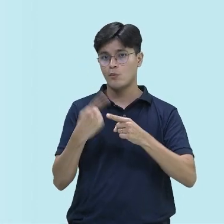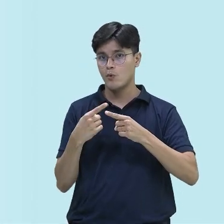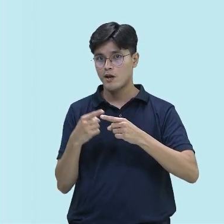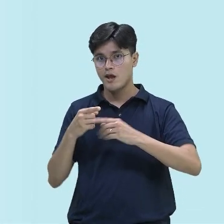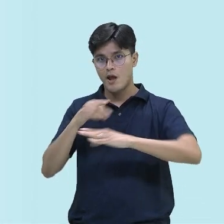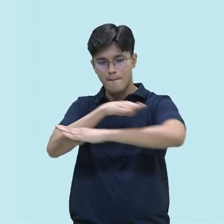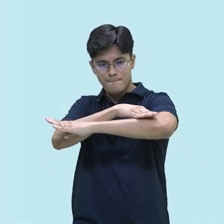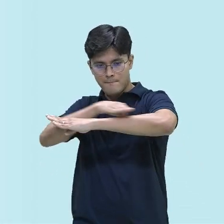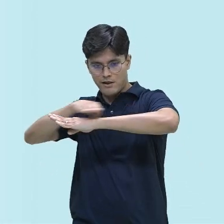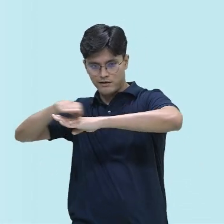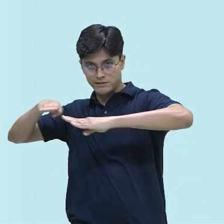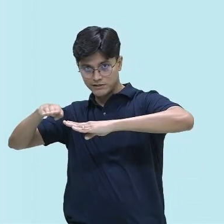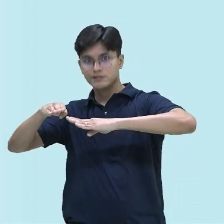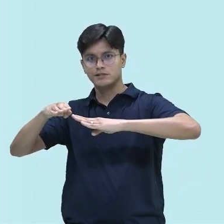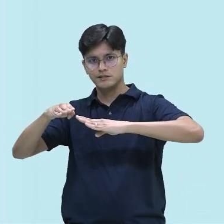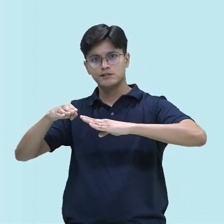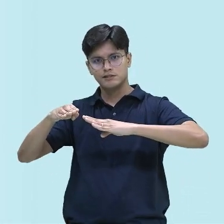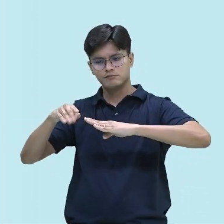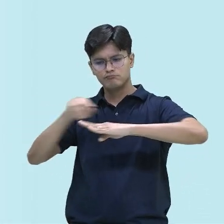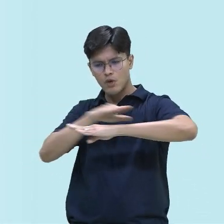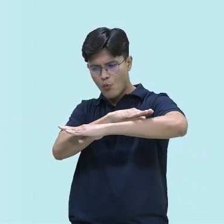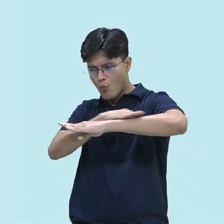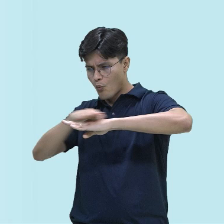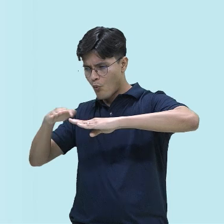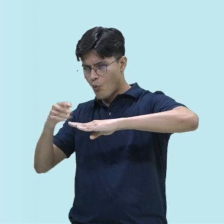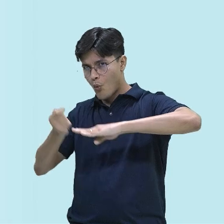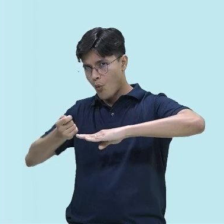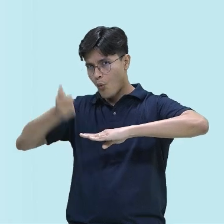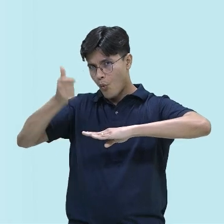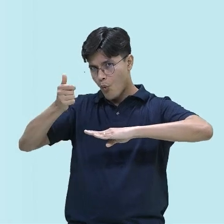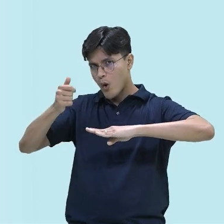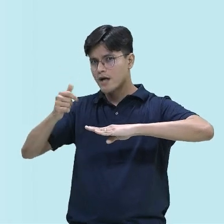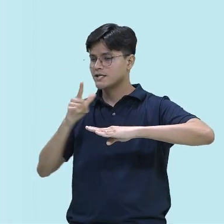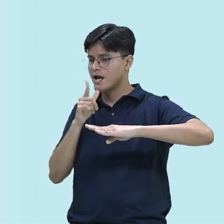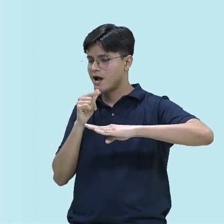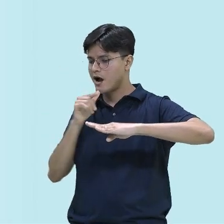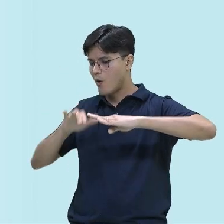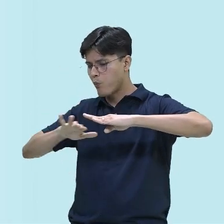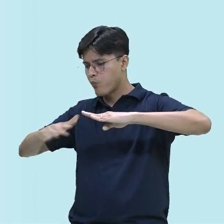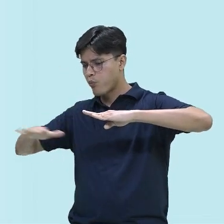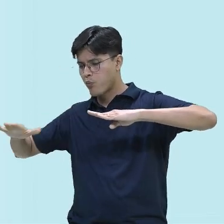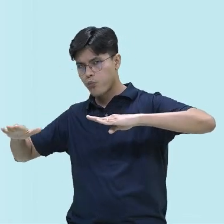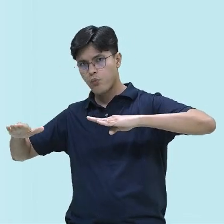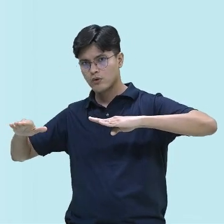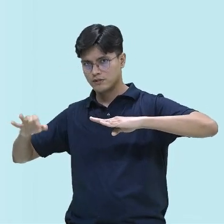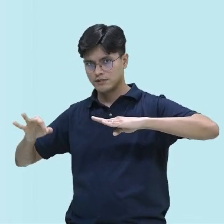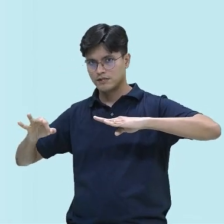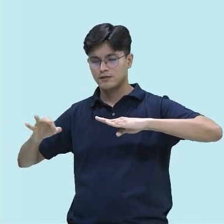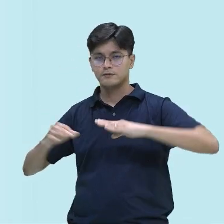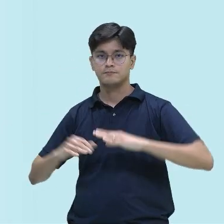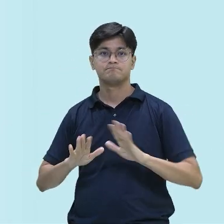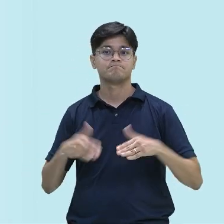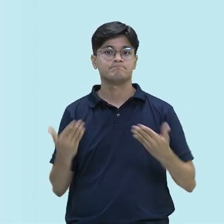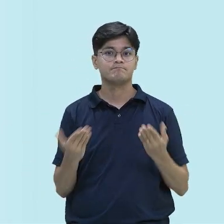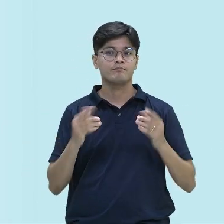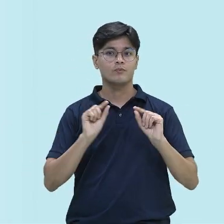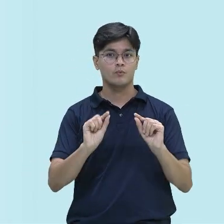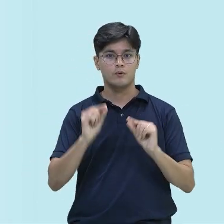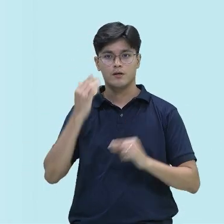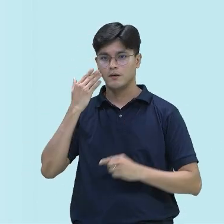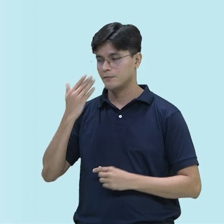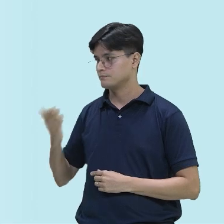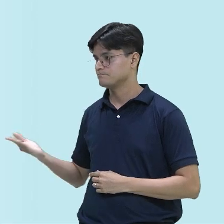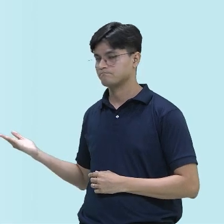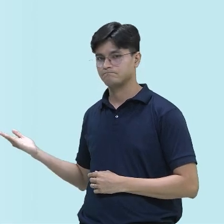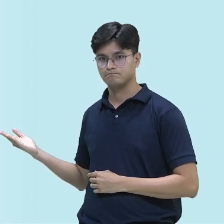mar. Lembrando que a altitude, nós estamos nos referindo ao nível do mar, tá bom? Então, aqui, olha, vou até traçar